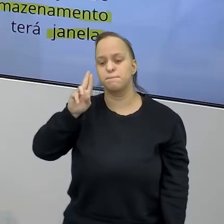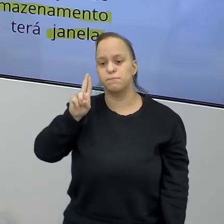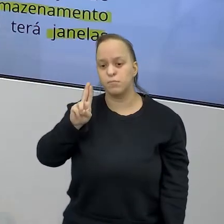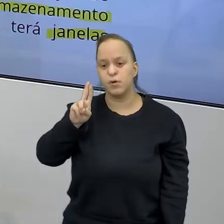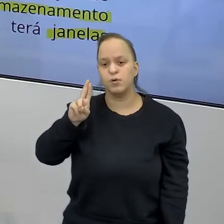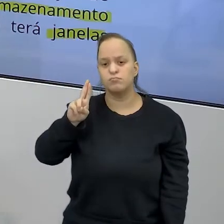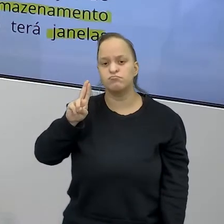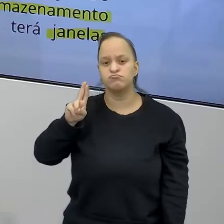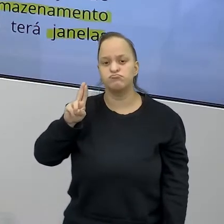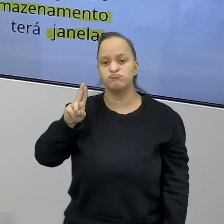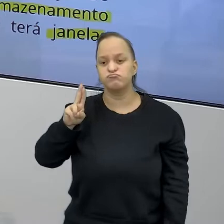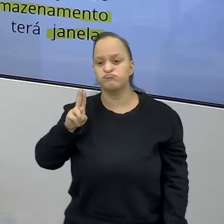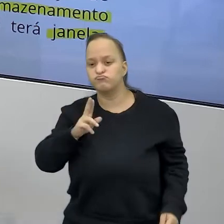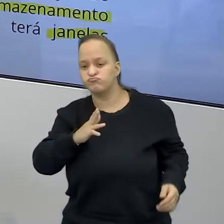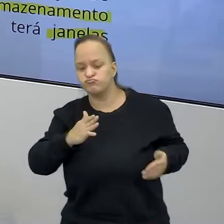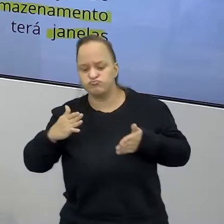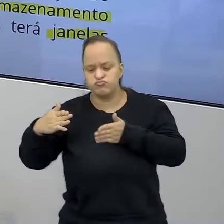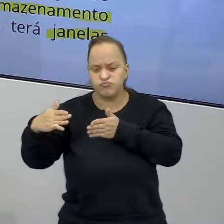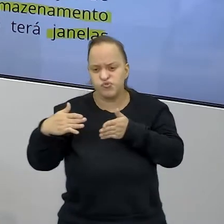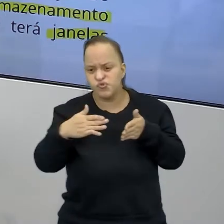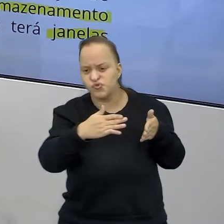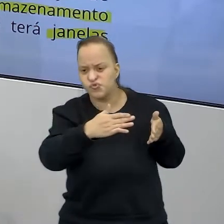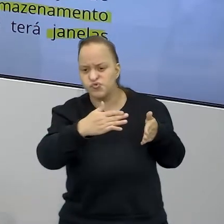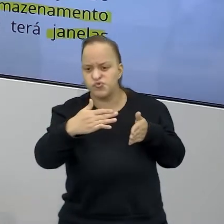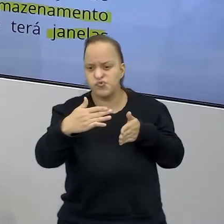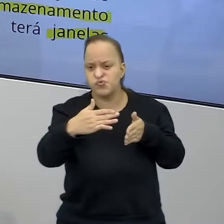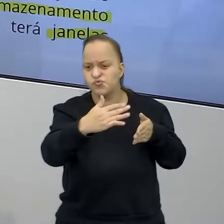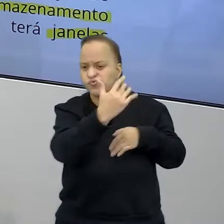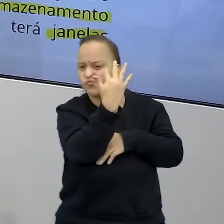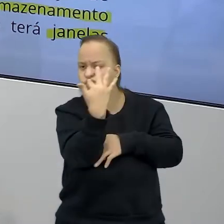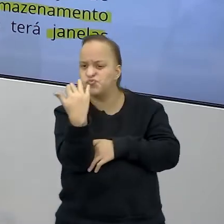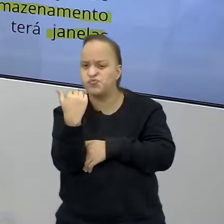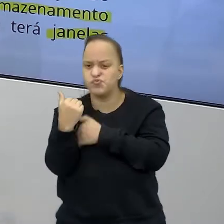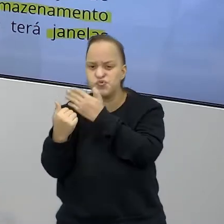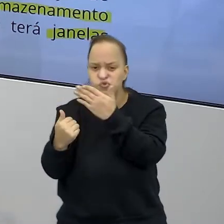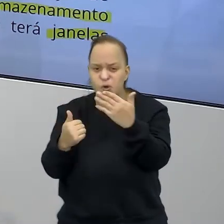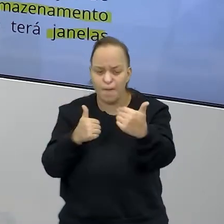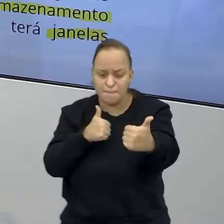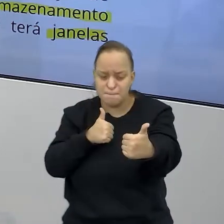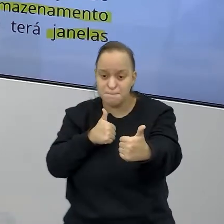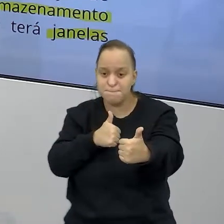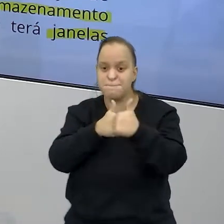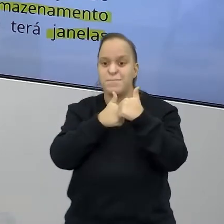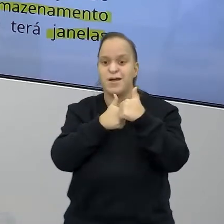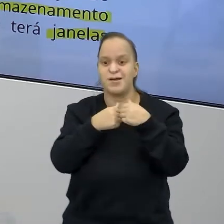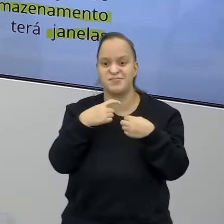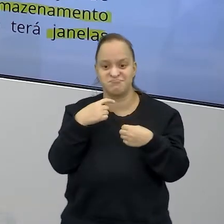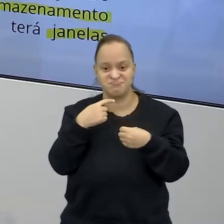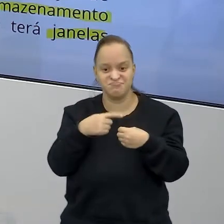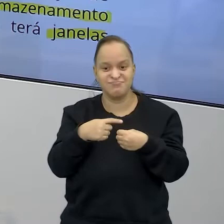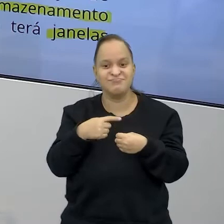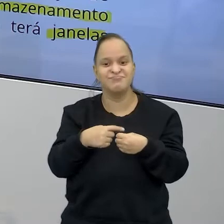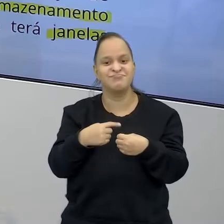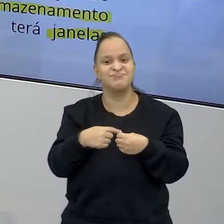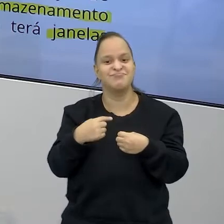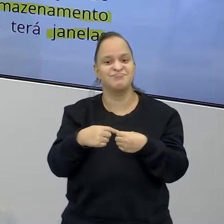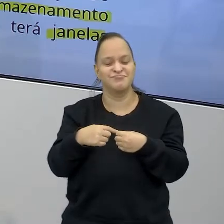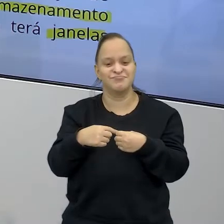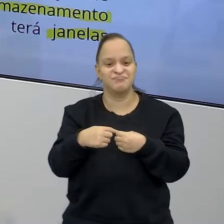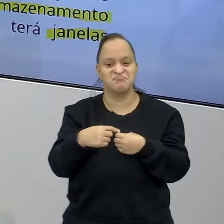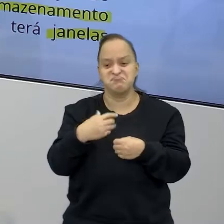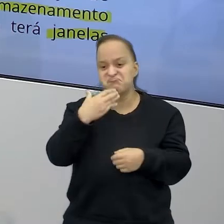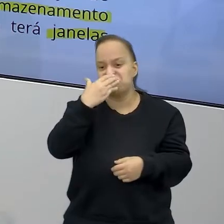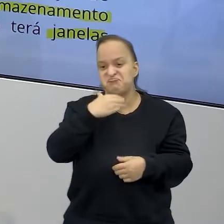verticais que ocupam menos espaços e podem ser feitas perto da cidade, facilitando aqui o transporte dos alimentos e